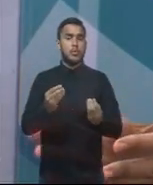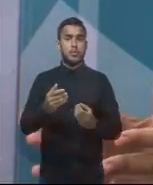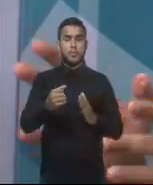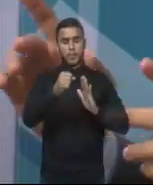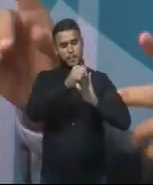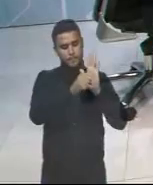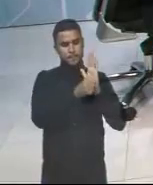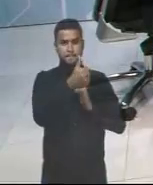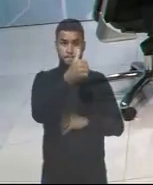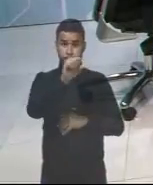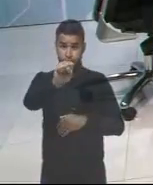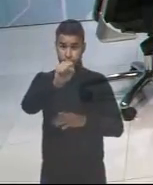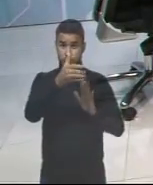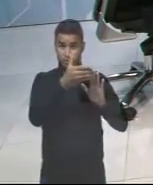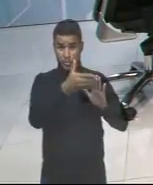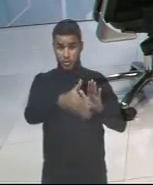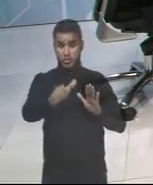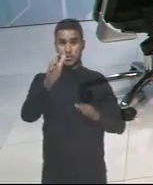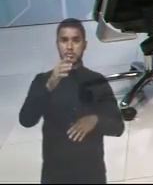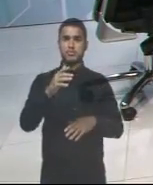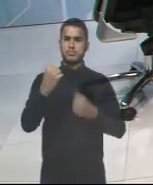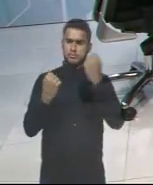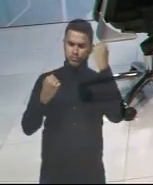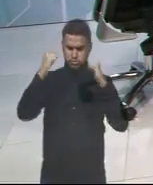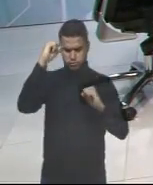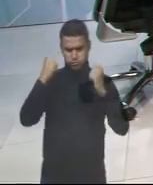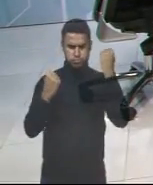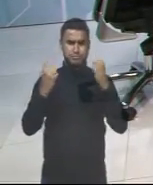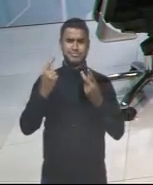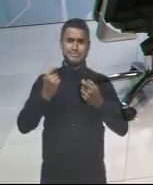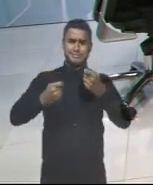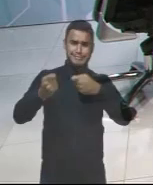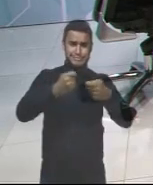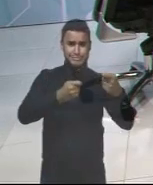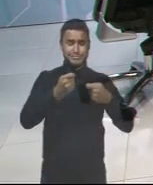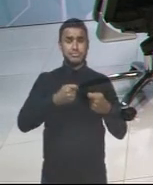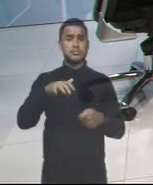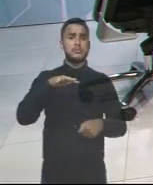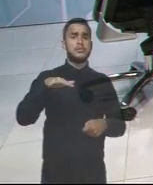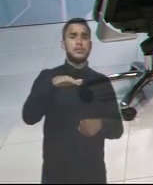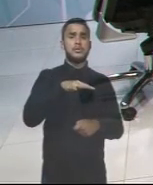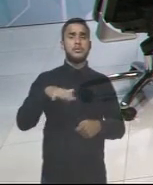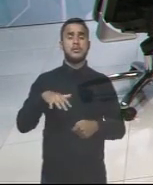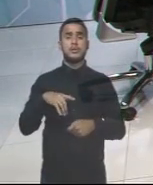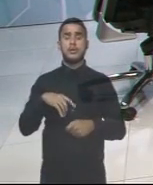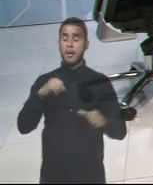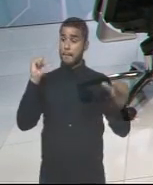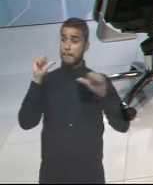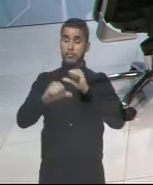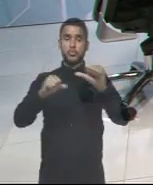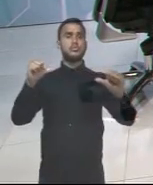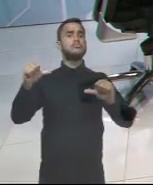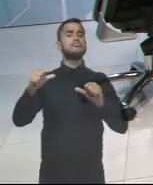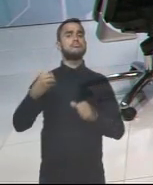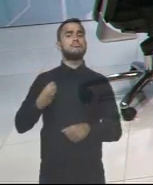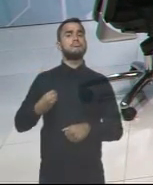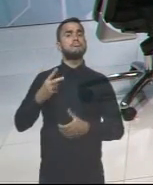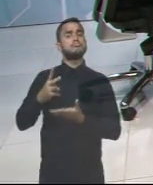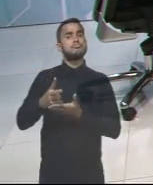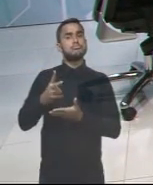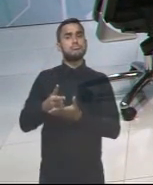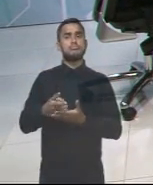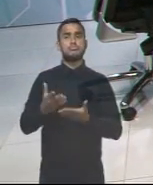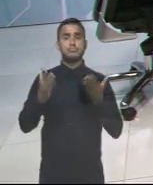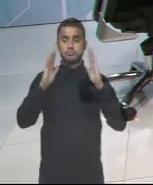XVIII, com a industrialização, com a economia de mercado e a economia industrial, isso mudou. E mudou